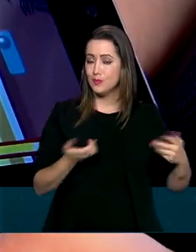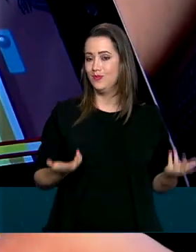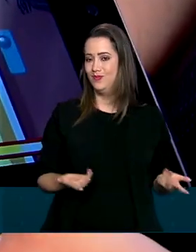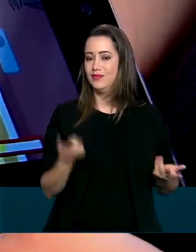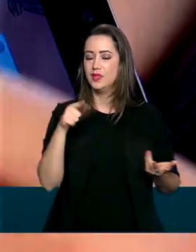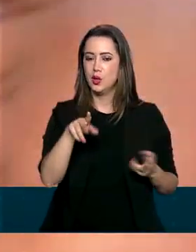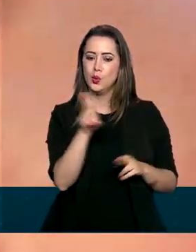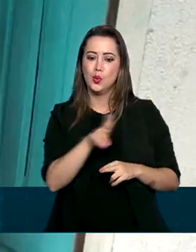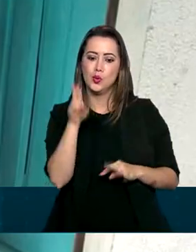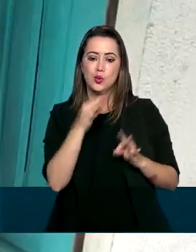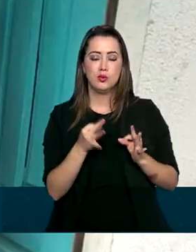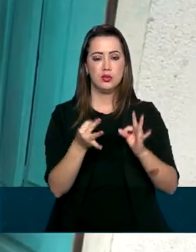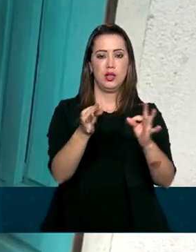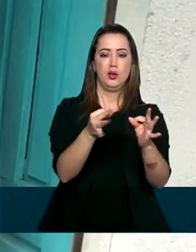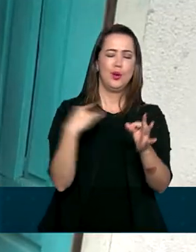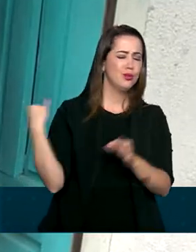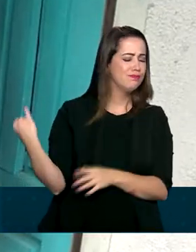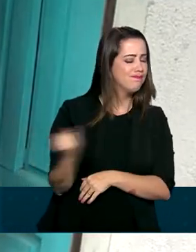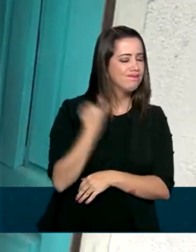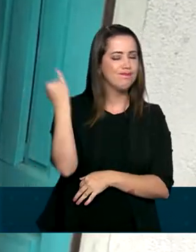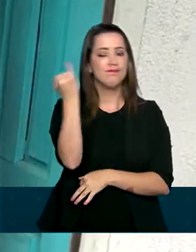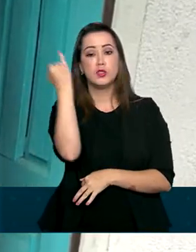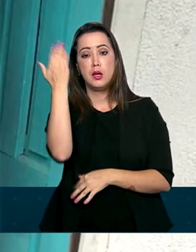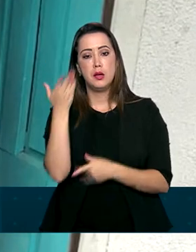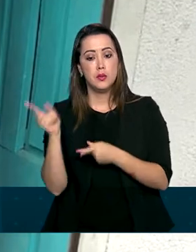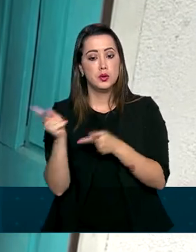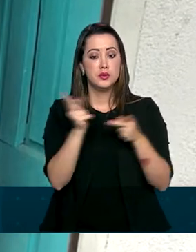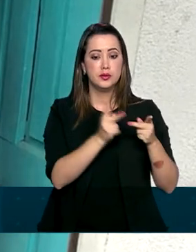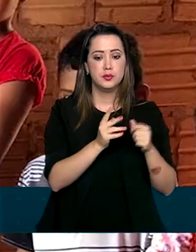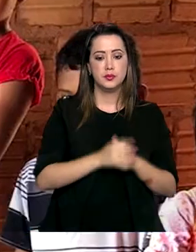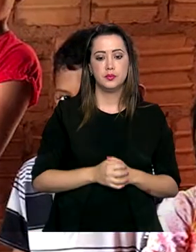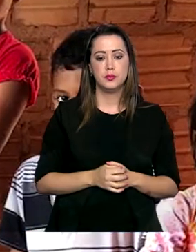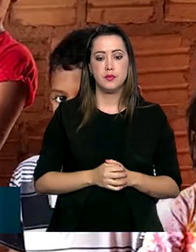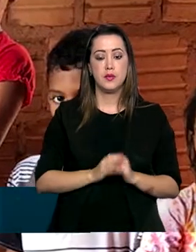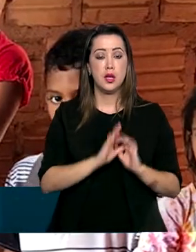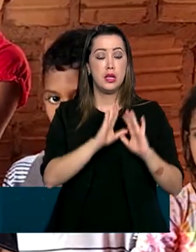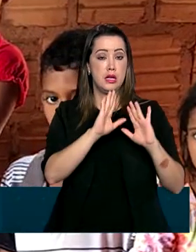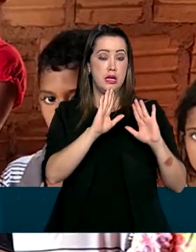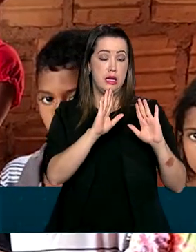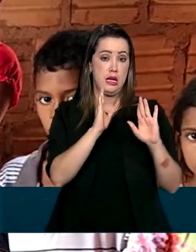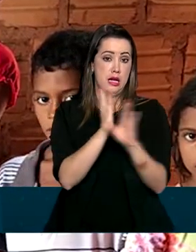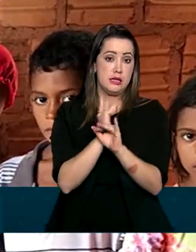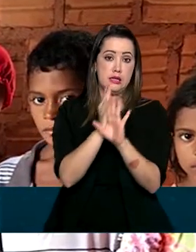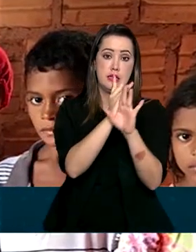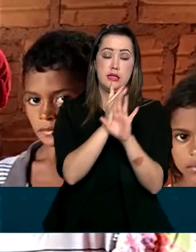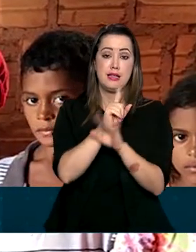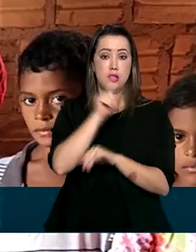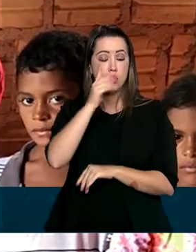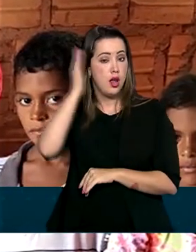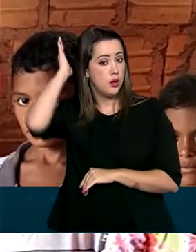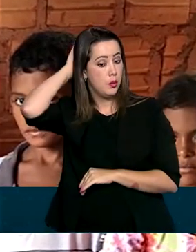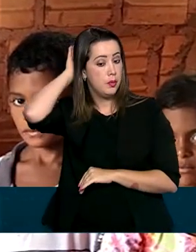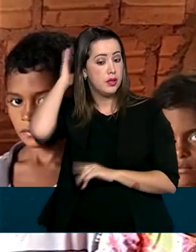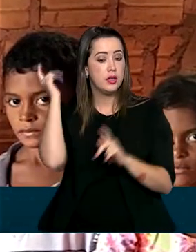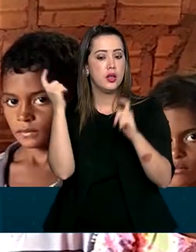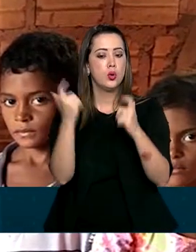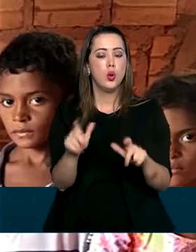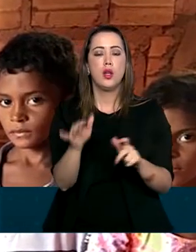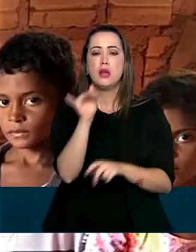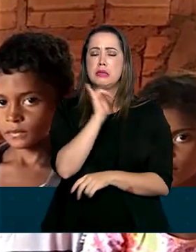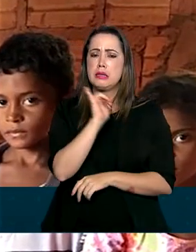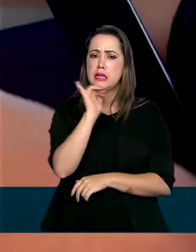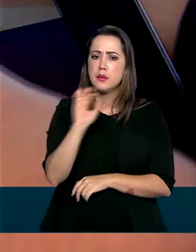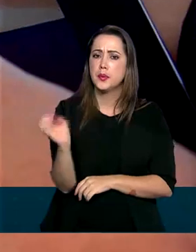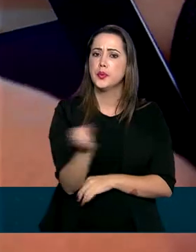tornaram parceiras essenciais dos visitadores. O município de Pacajá, no Pará, é um dos exemplos de